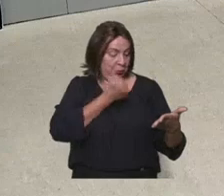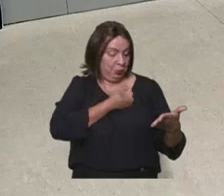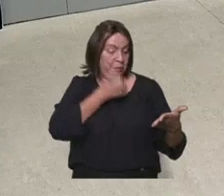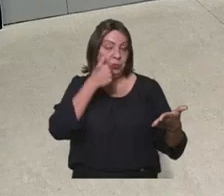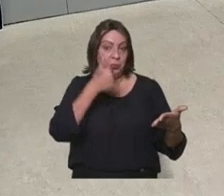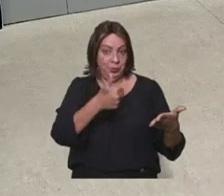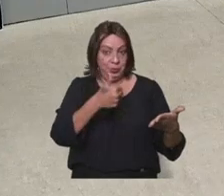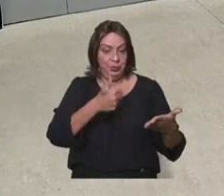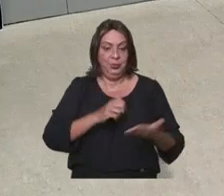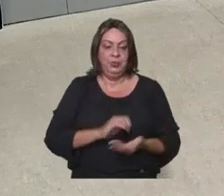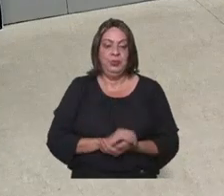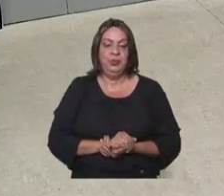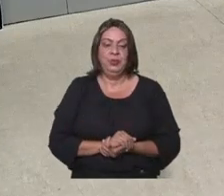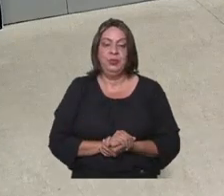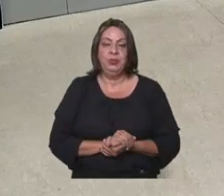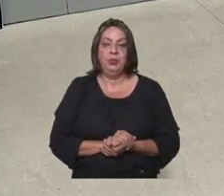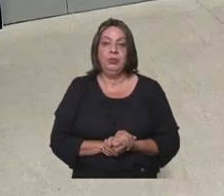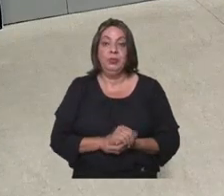número 1.